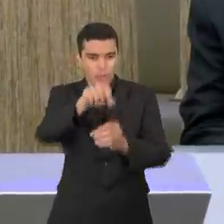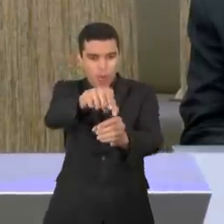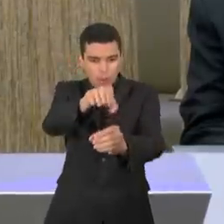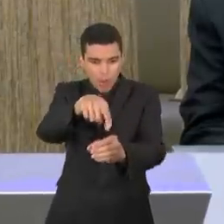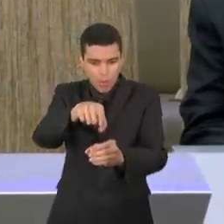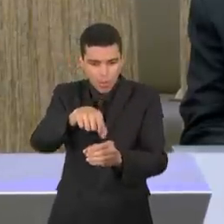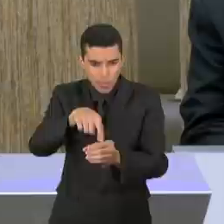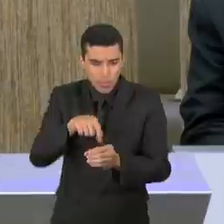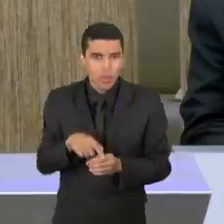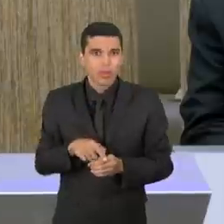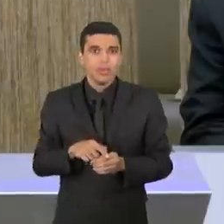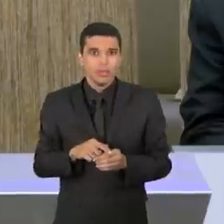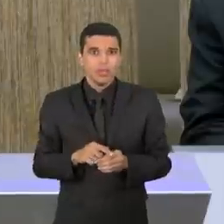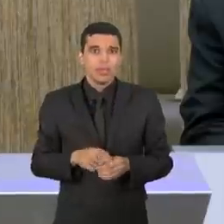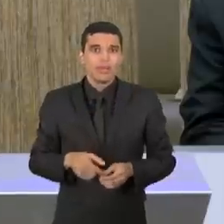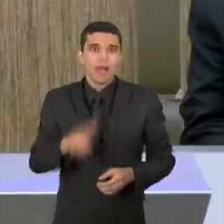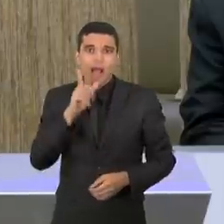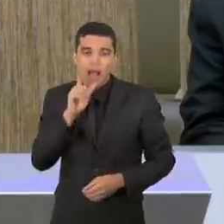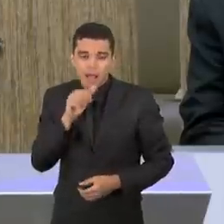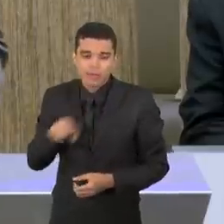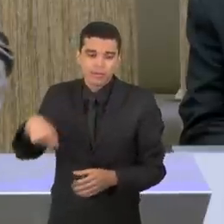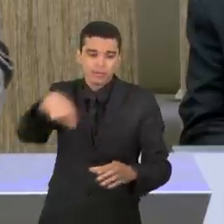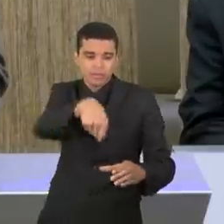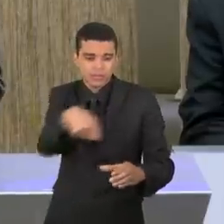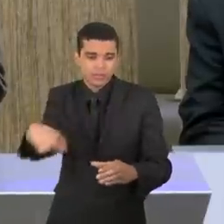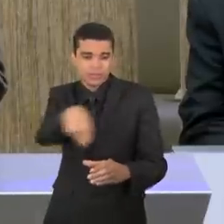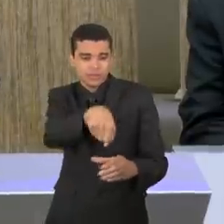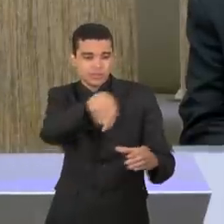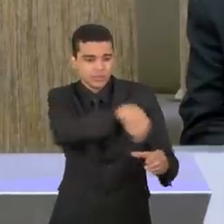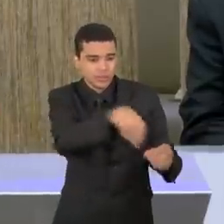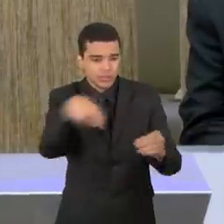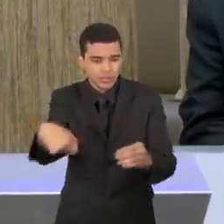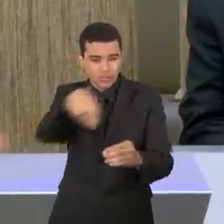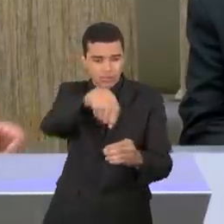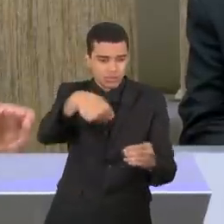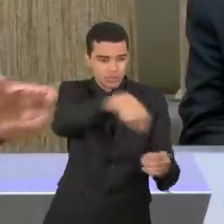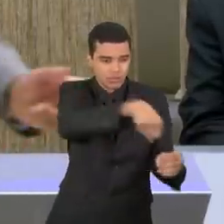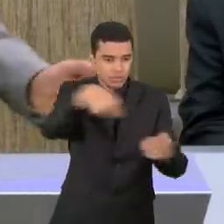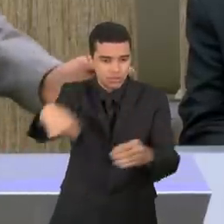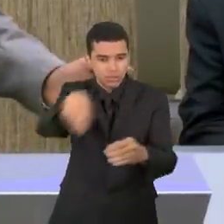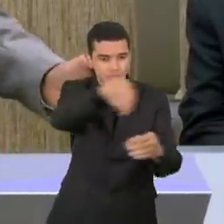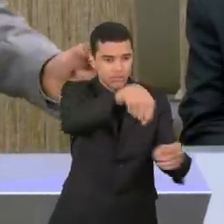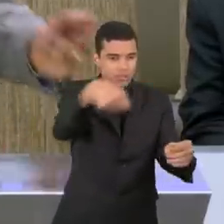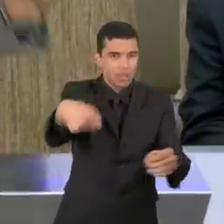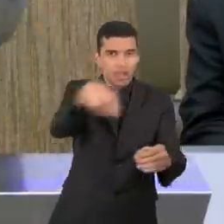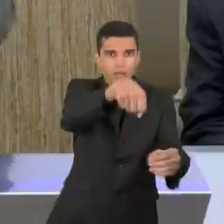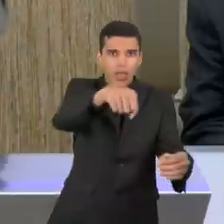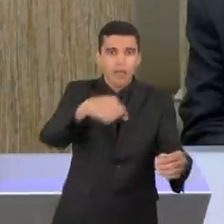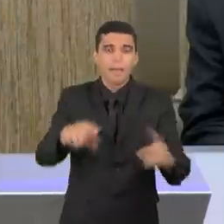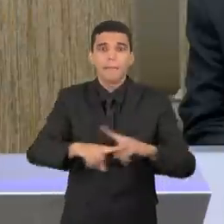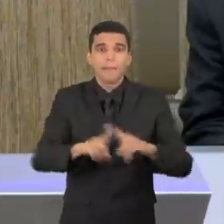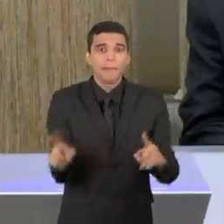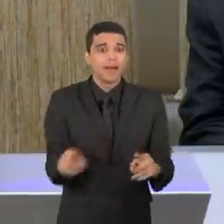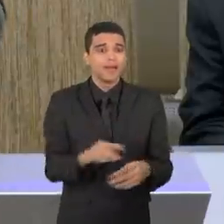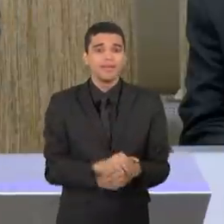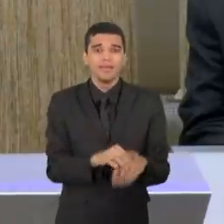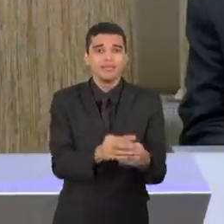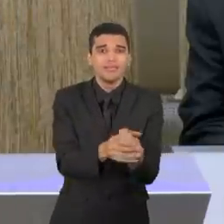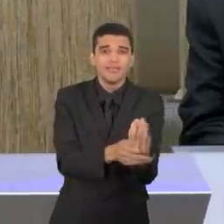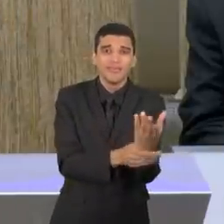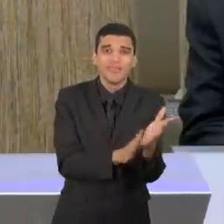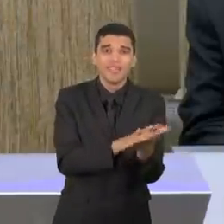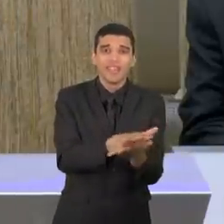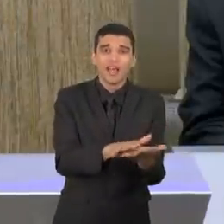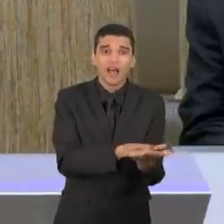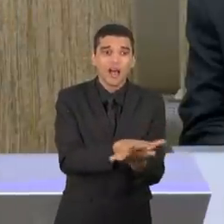profeta, ele já profetizara, aí apontou para aquele juízo.